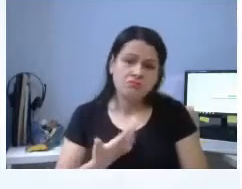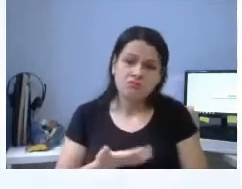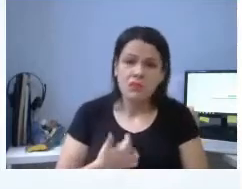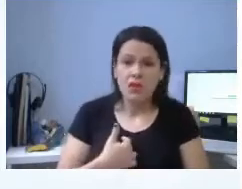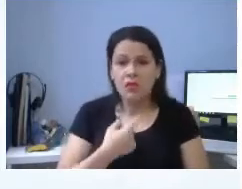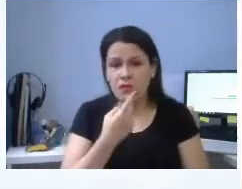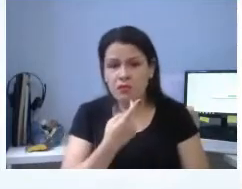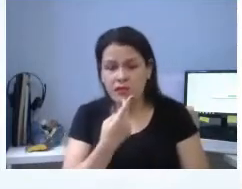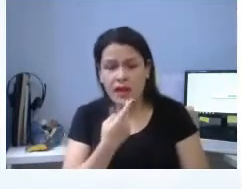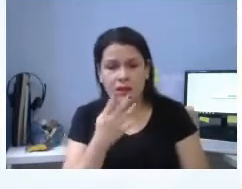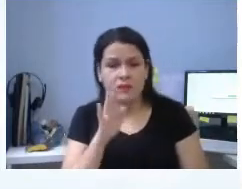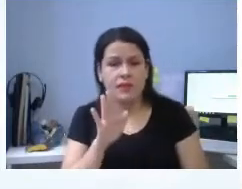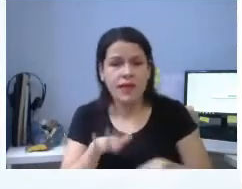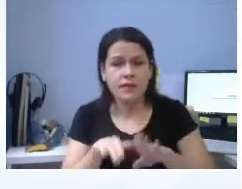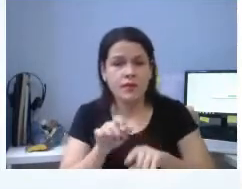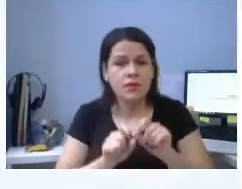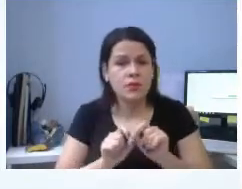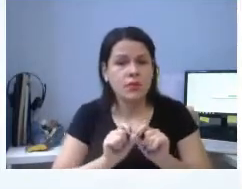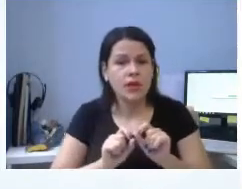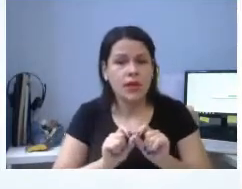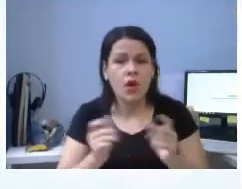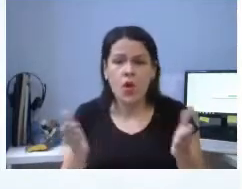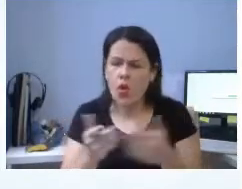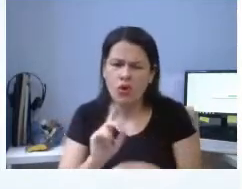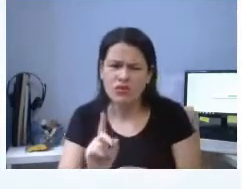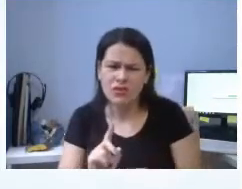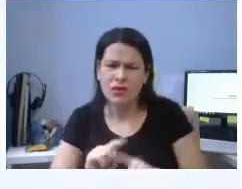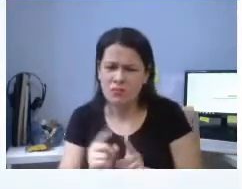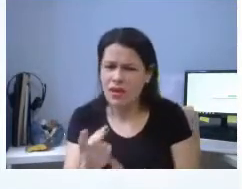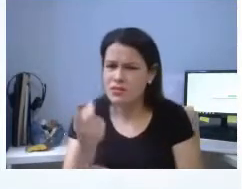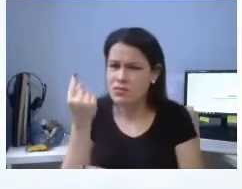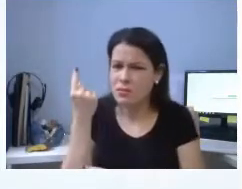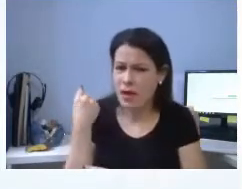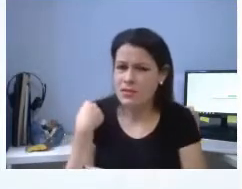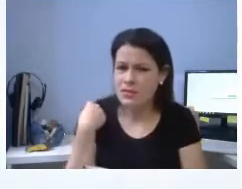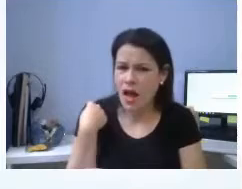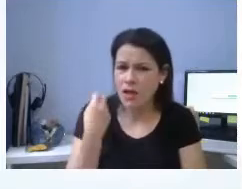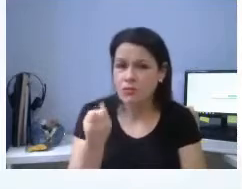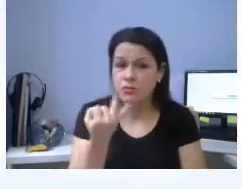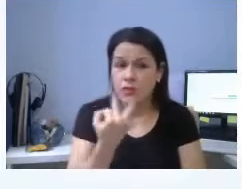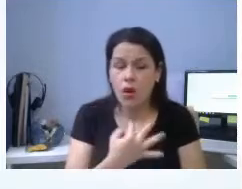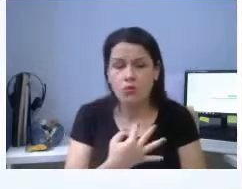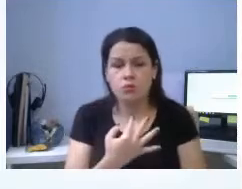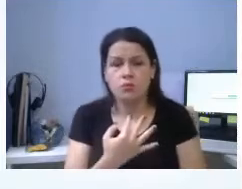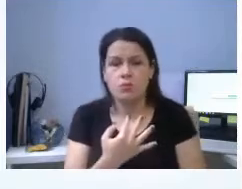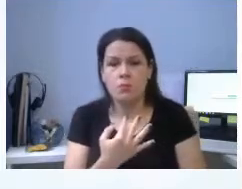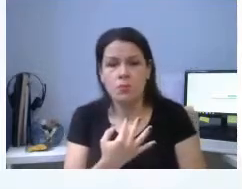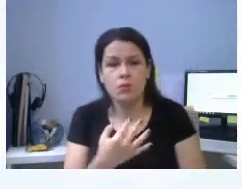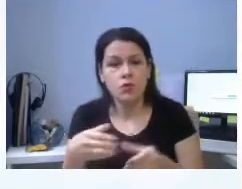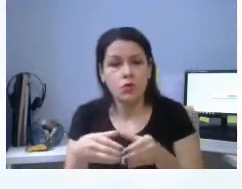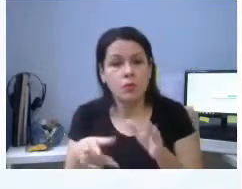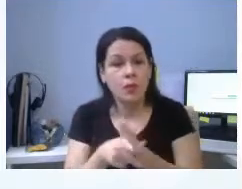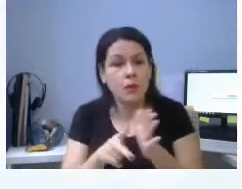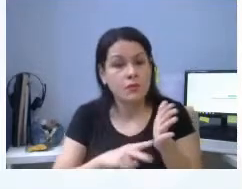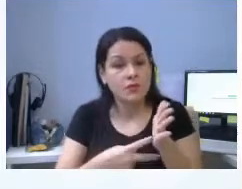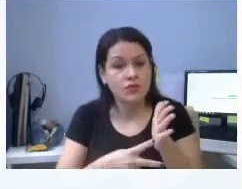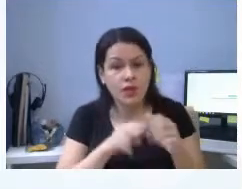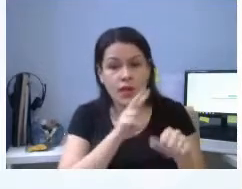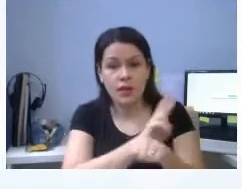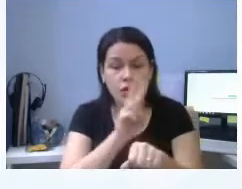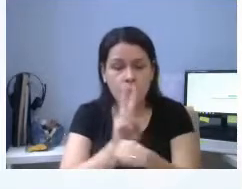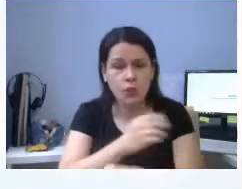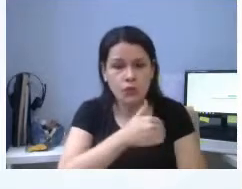Pedro, talvez hoje não, mas no passado, as entidades sindicais que representam